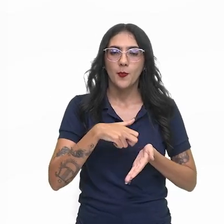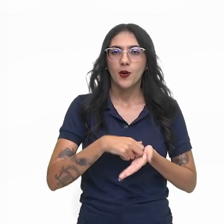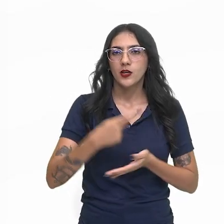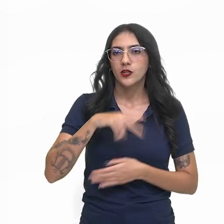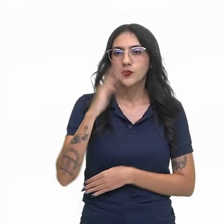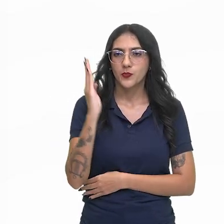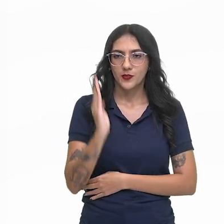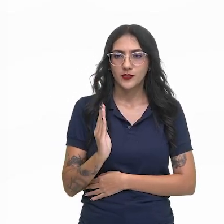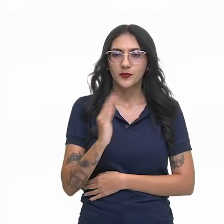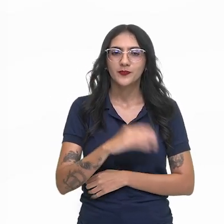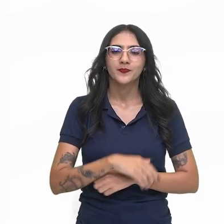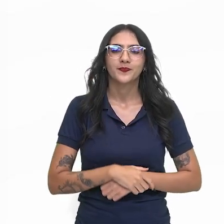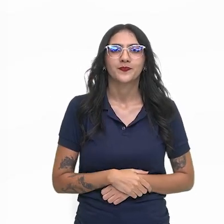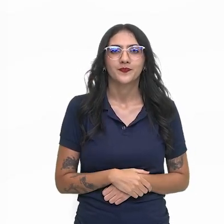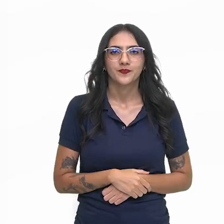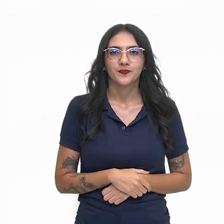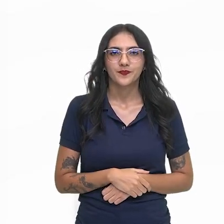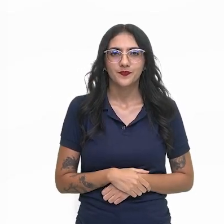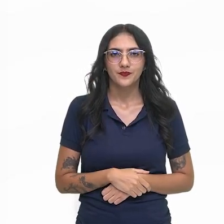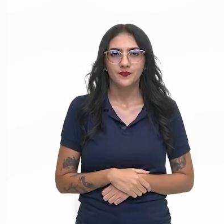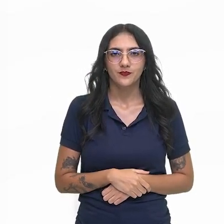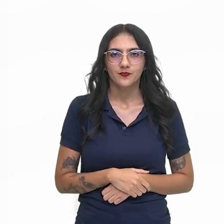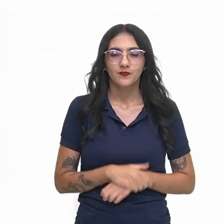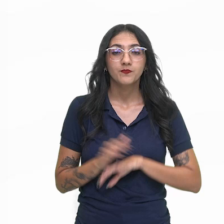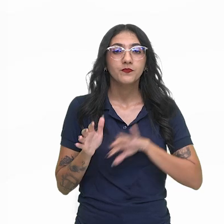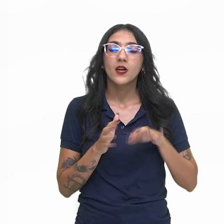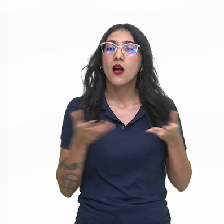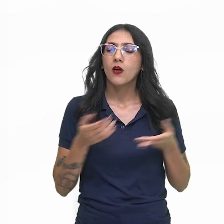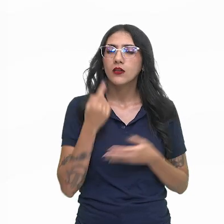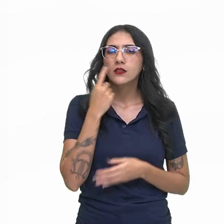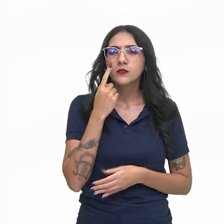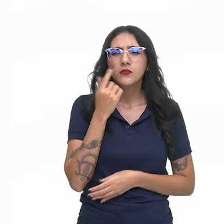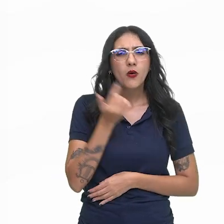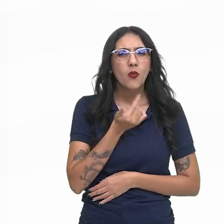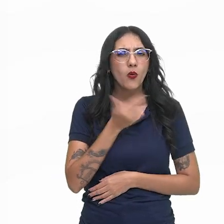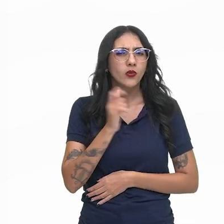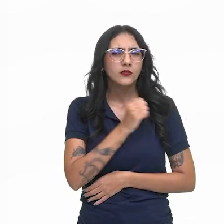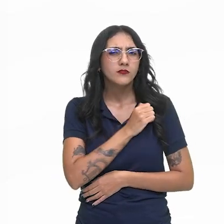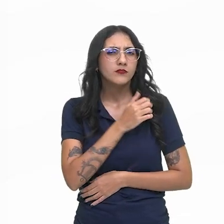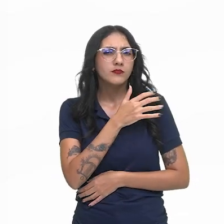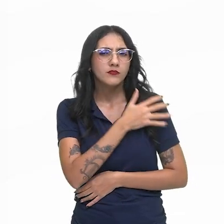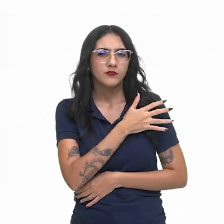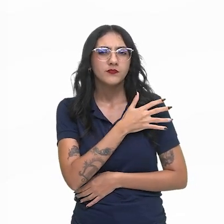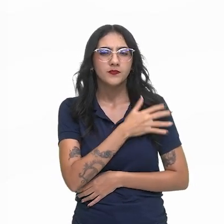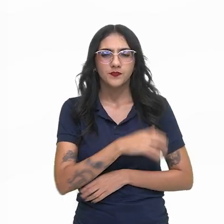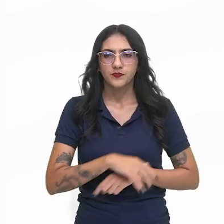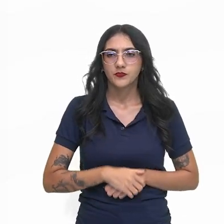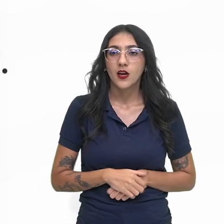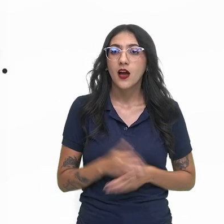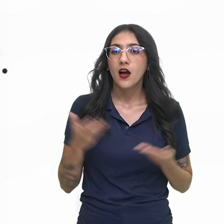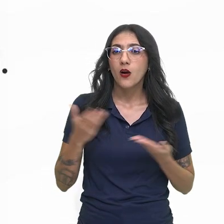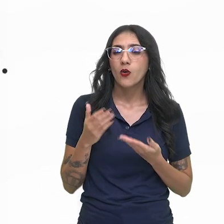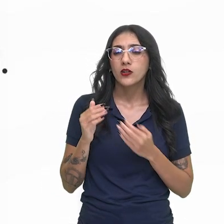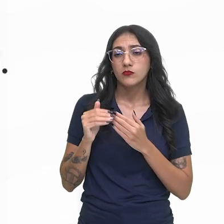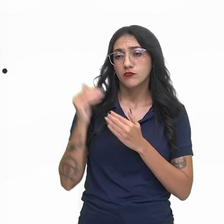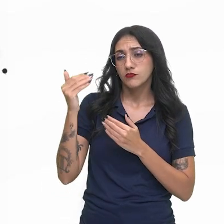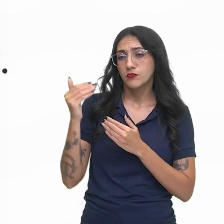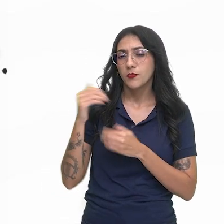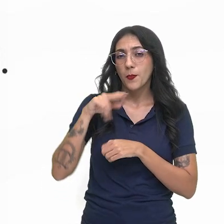agora sobre mais uma ditadura ocorrida na América Latina, vamos falar da experiência ditatorial